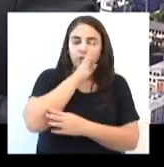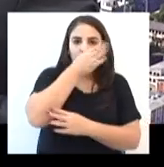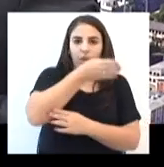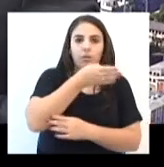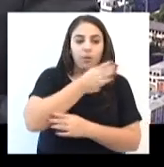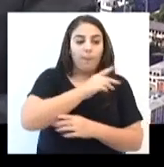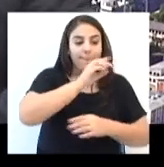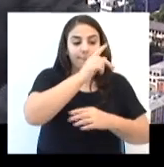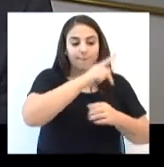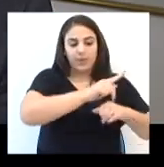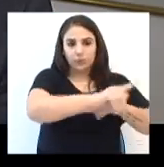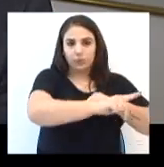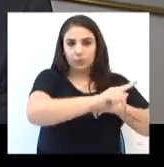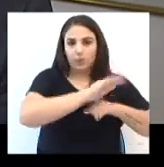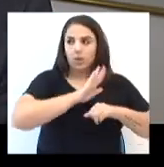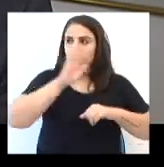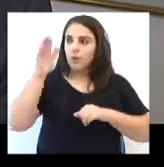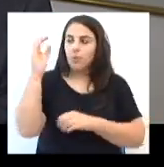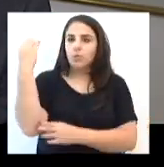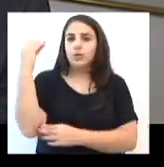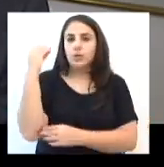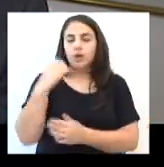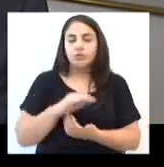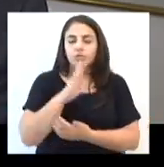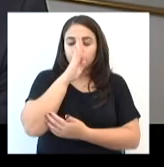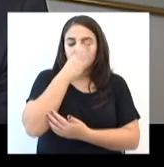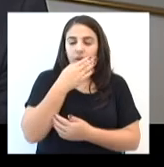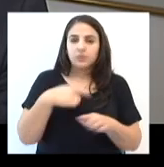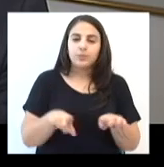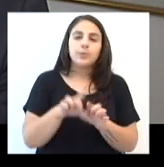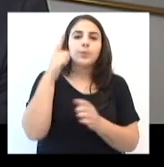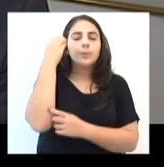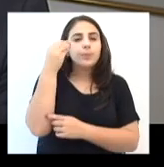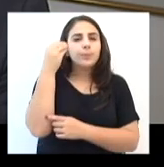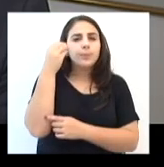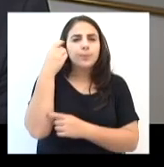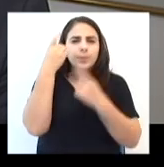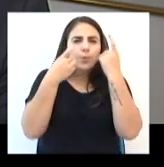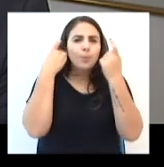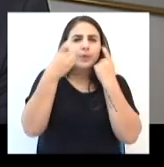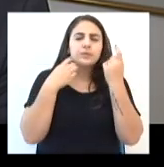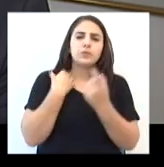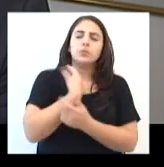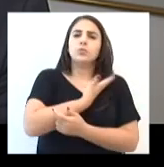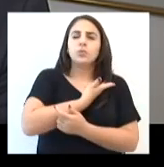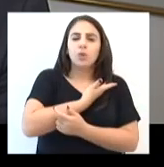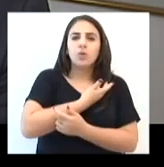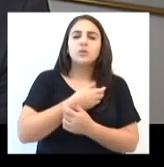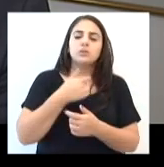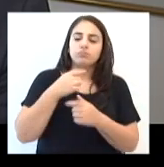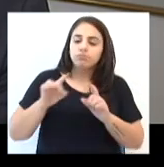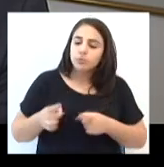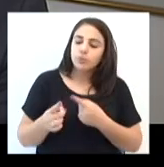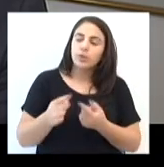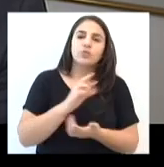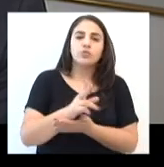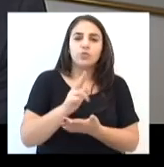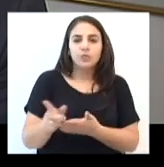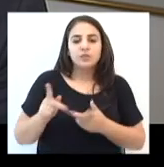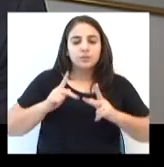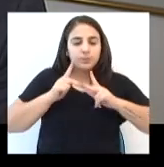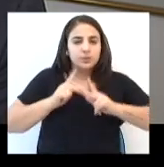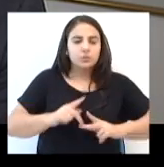Fundo a Porto Alegre. Uma preocupação nossa, né? Que fomos provocados por diversas entidades,